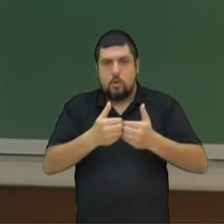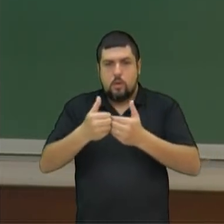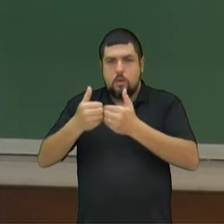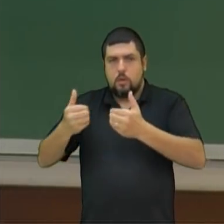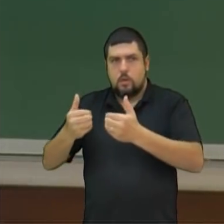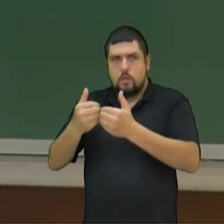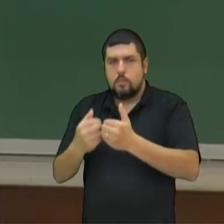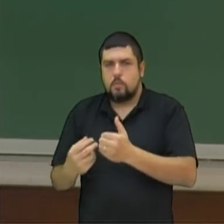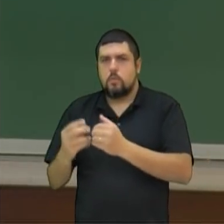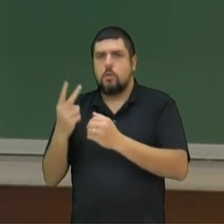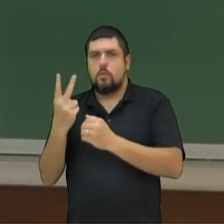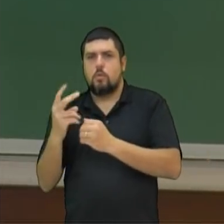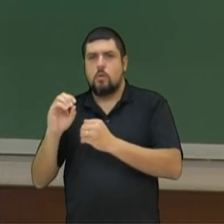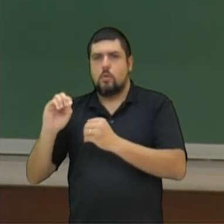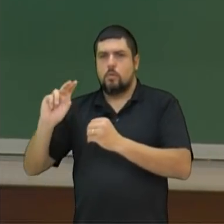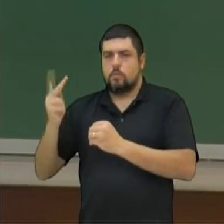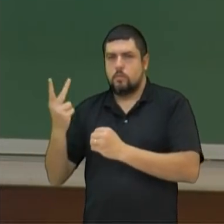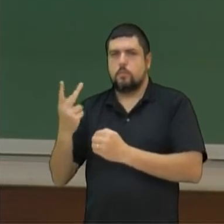2 ânions hidroxila.